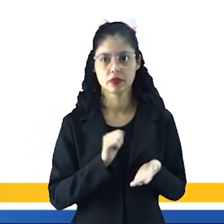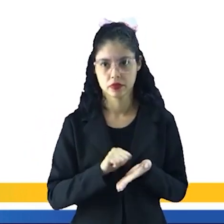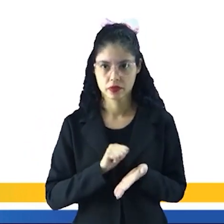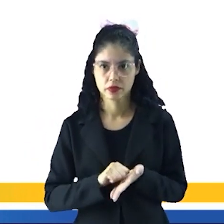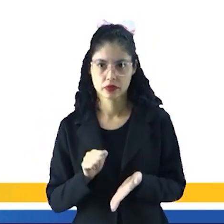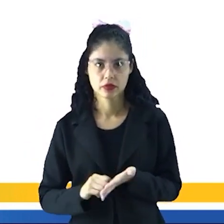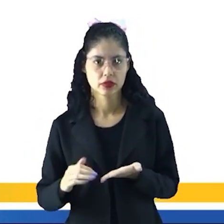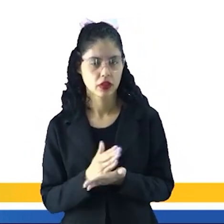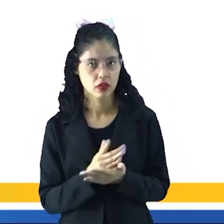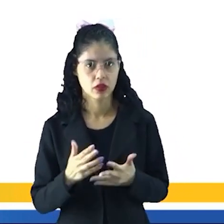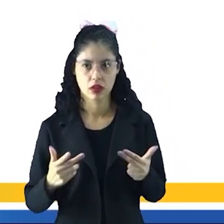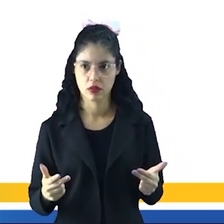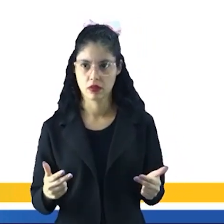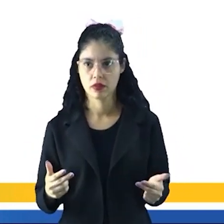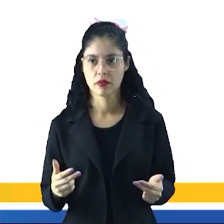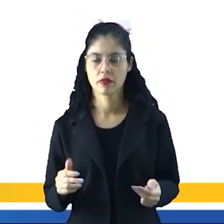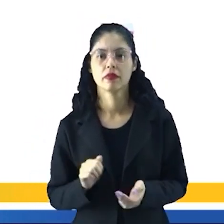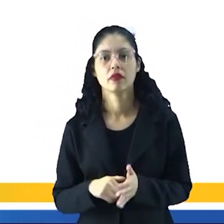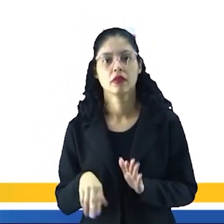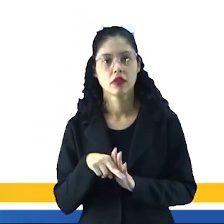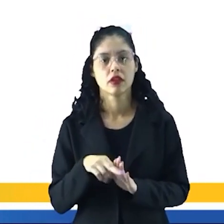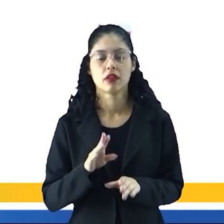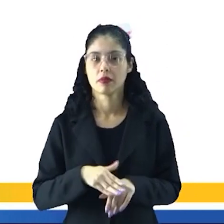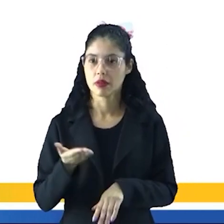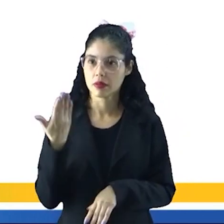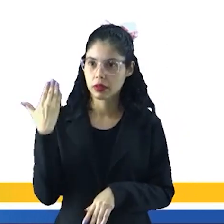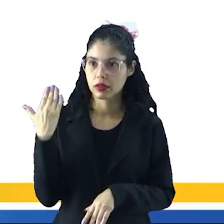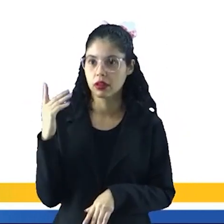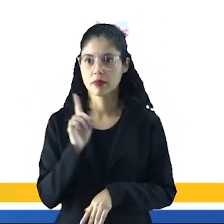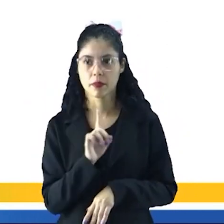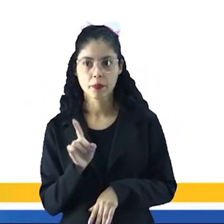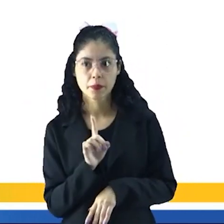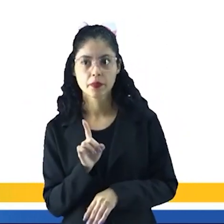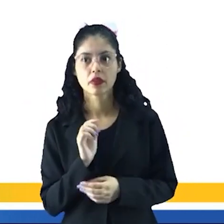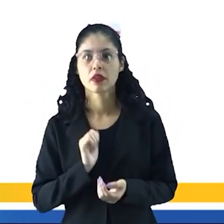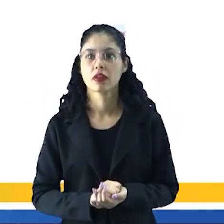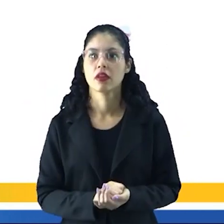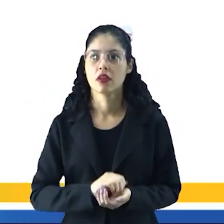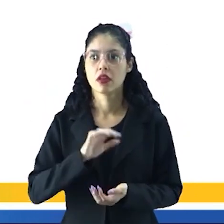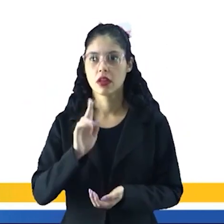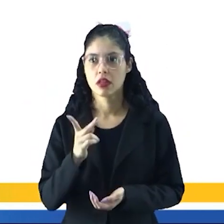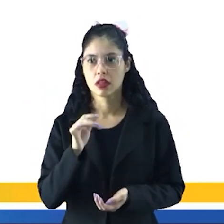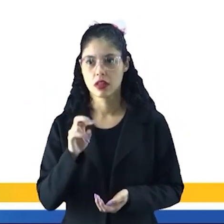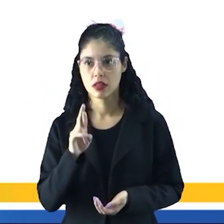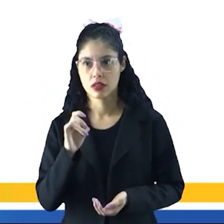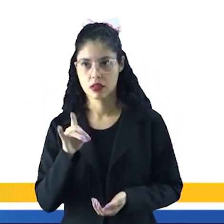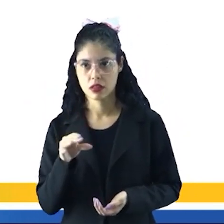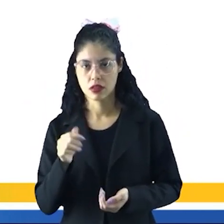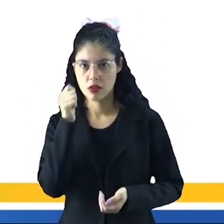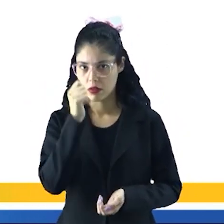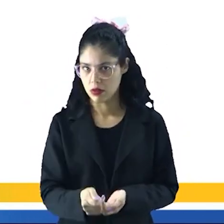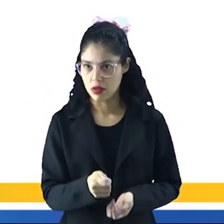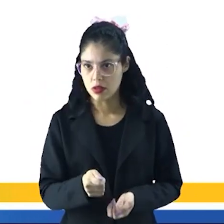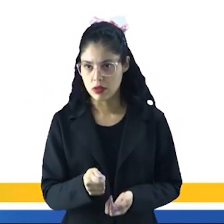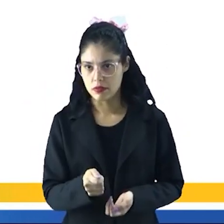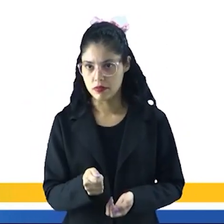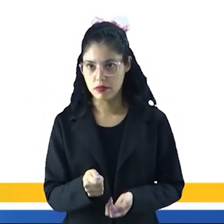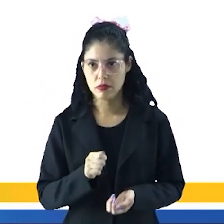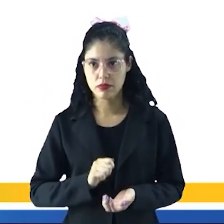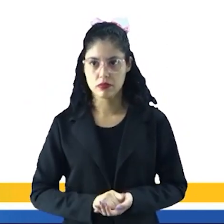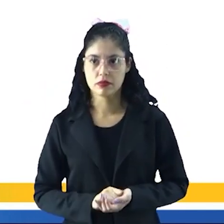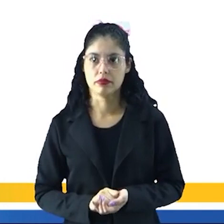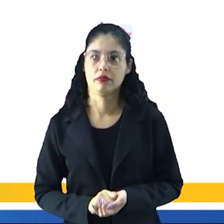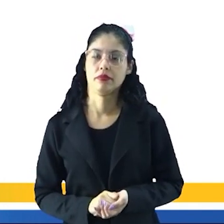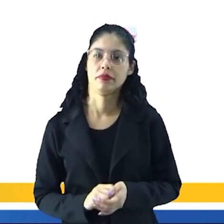escrever alguma coisa nas notas, mas naquela época não. E Herzog foi uma pessoa muito importante na época da ditadura, porque ele